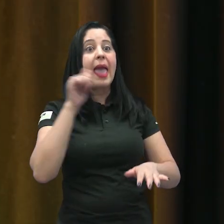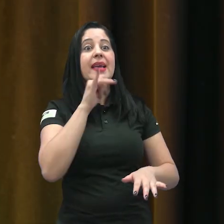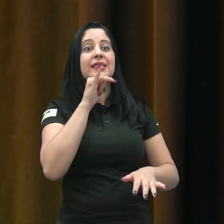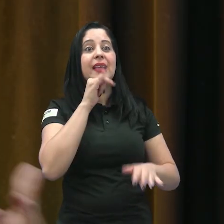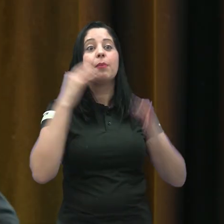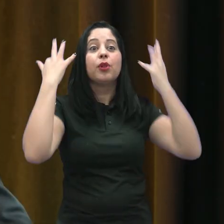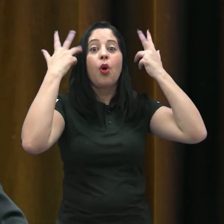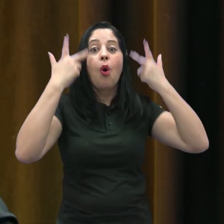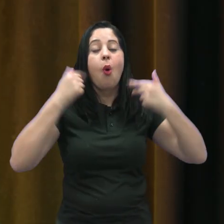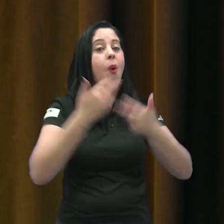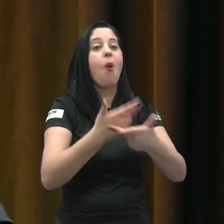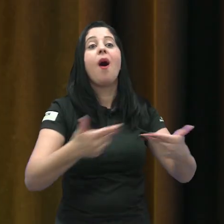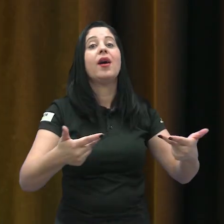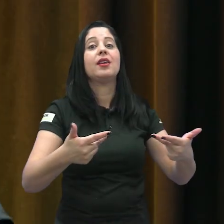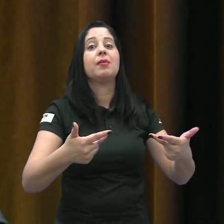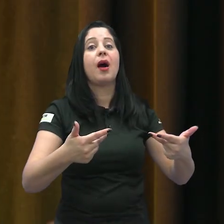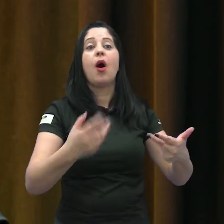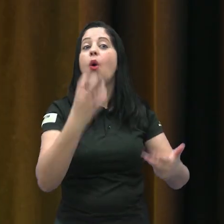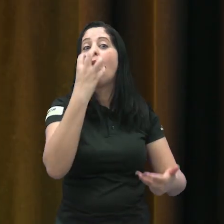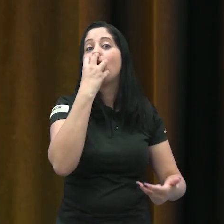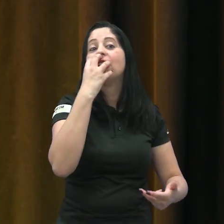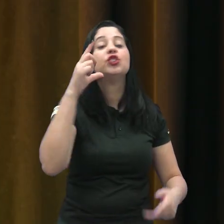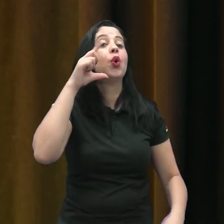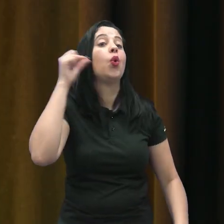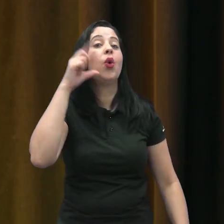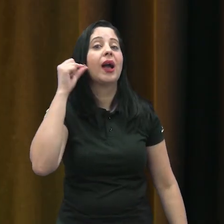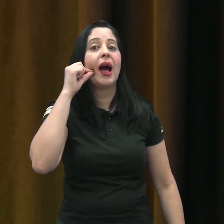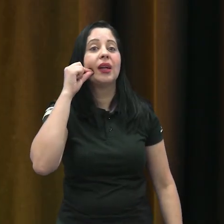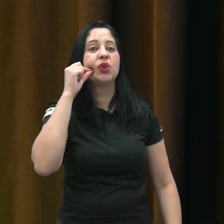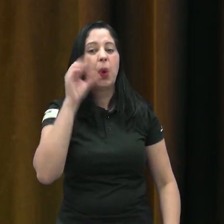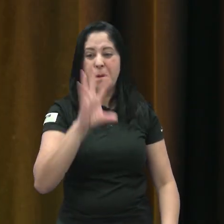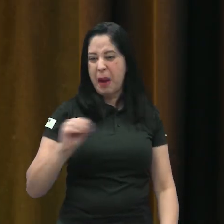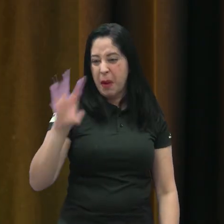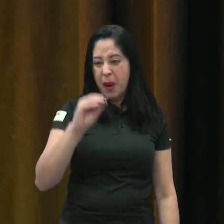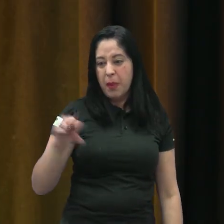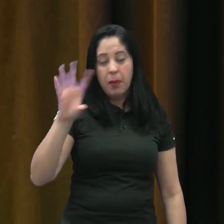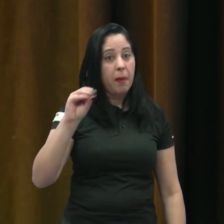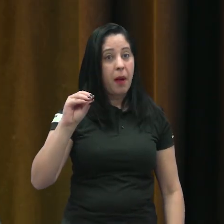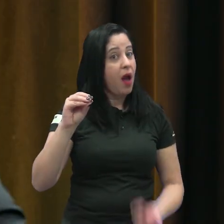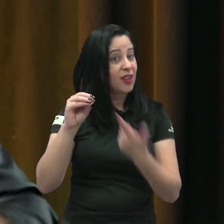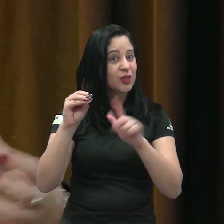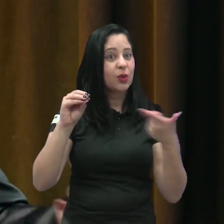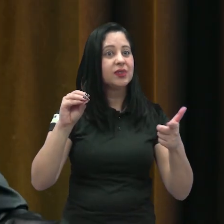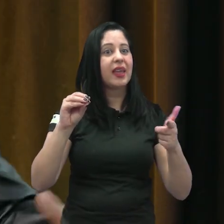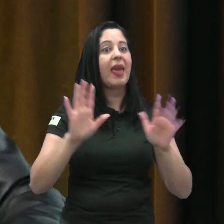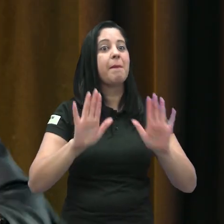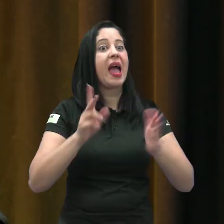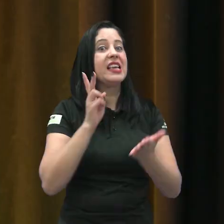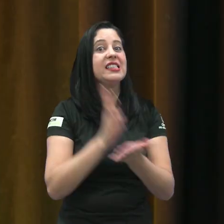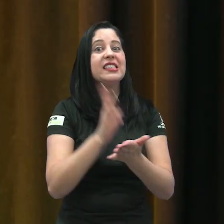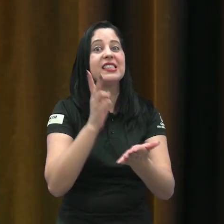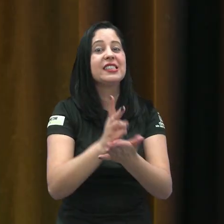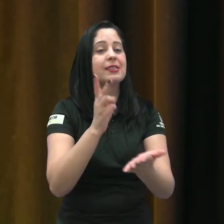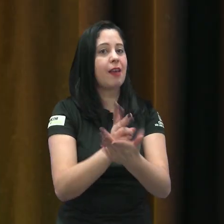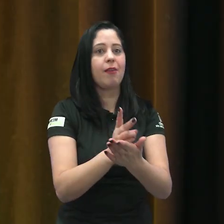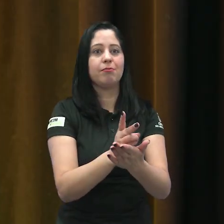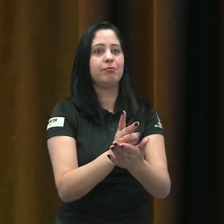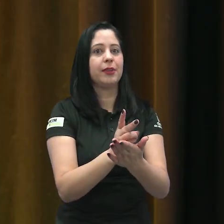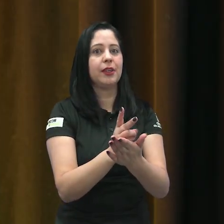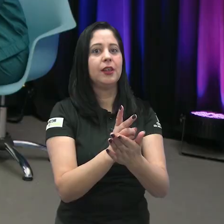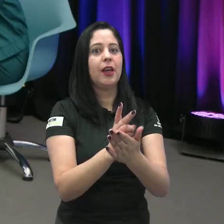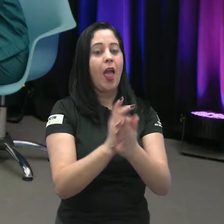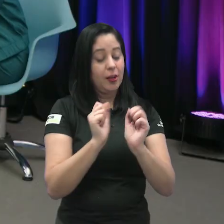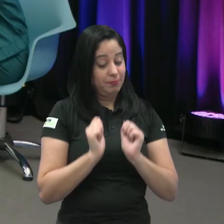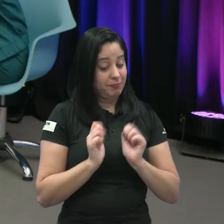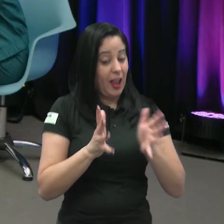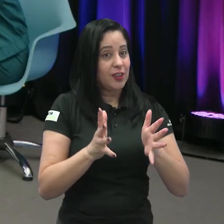animais, principalmente o cão e o gato, né? Eles não falam nada, mas eles estão tomando conta do planeta.